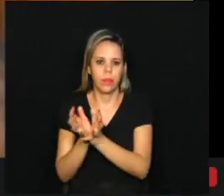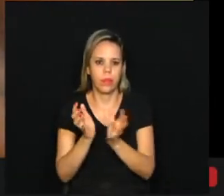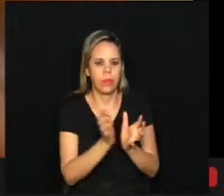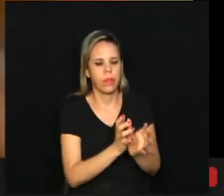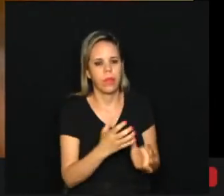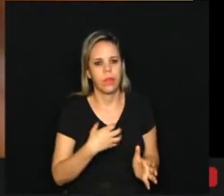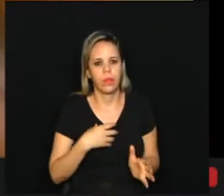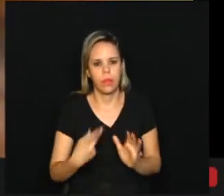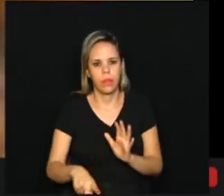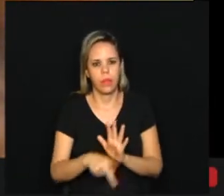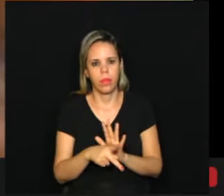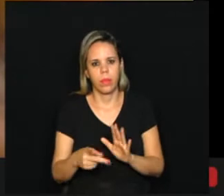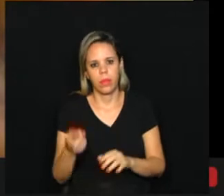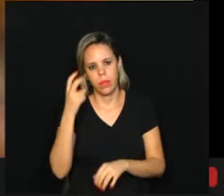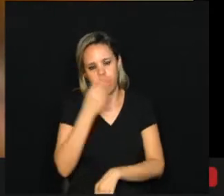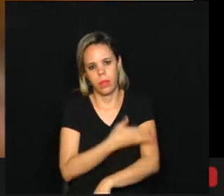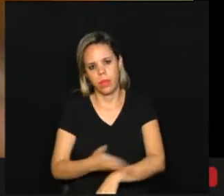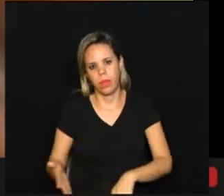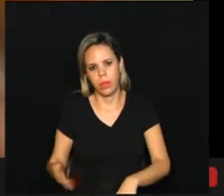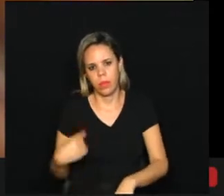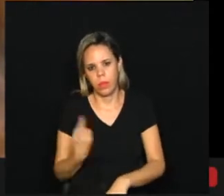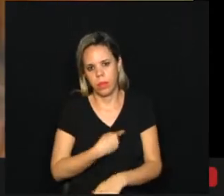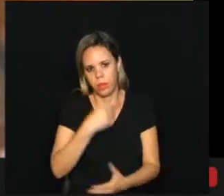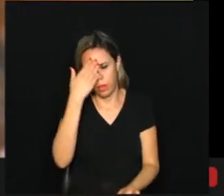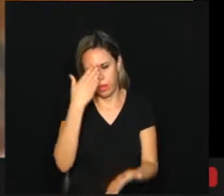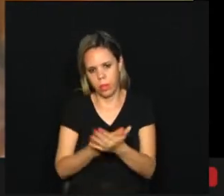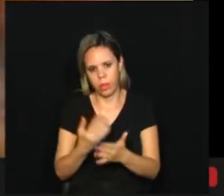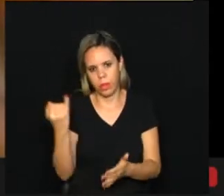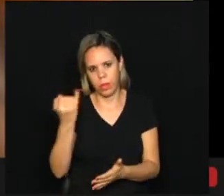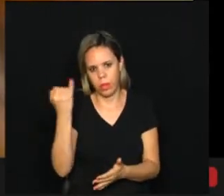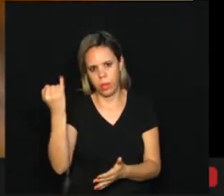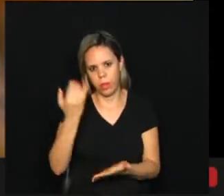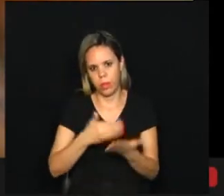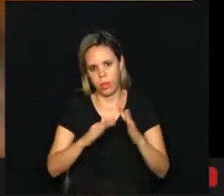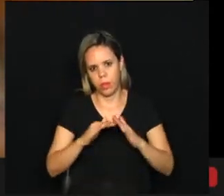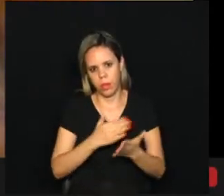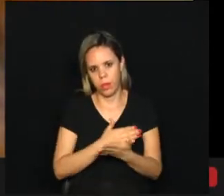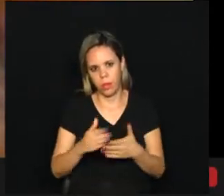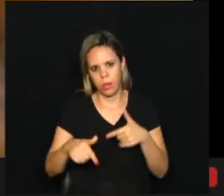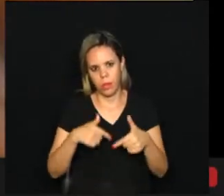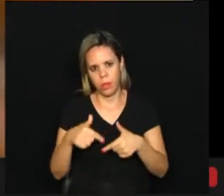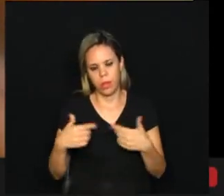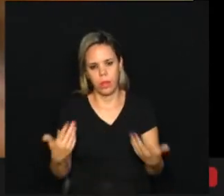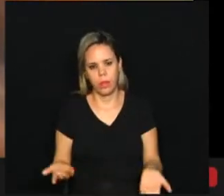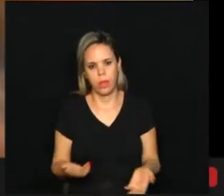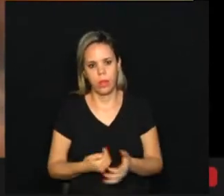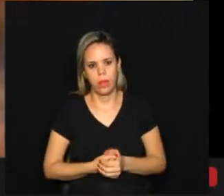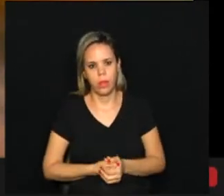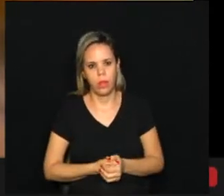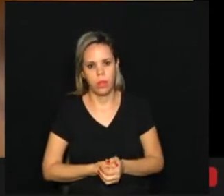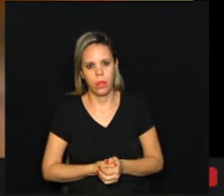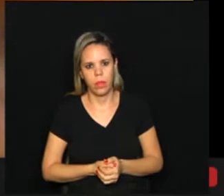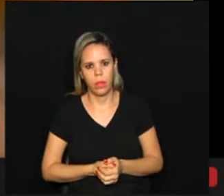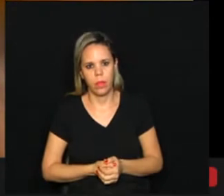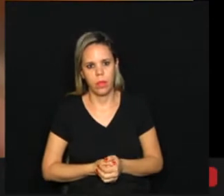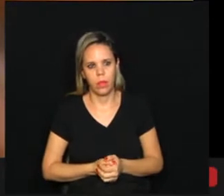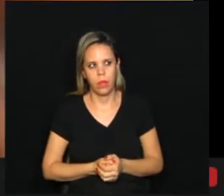são. Então, nós acreditamos que é muito importante a escola começar a trabalhar